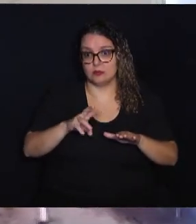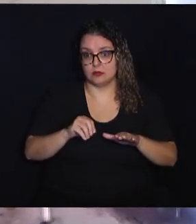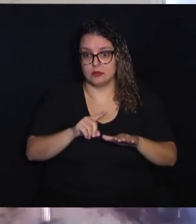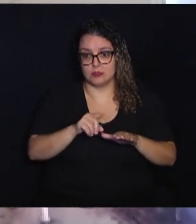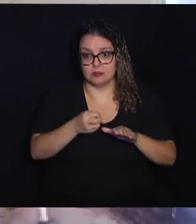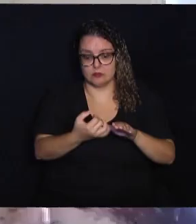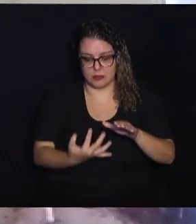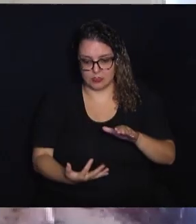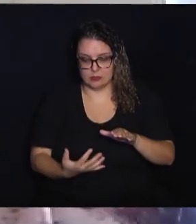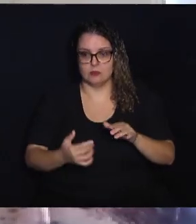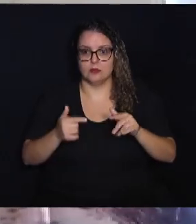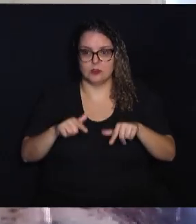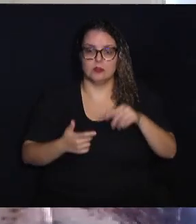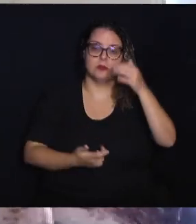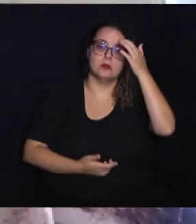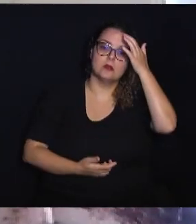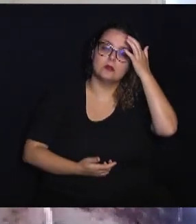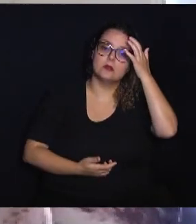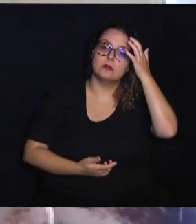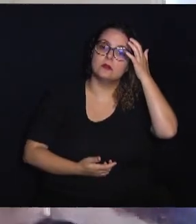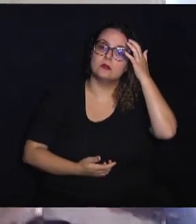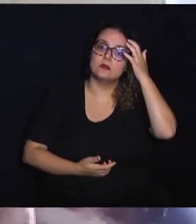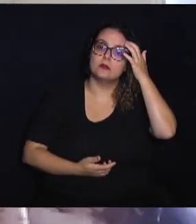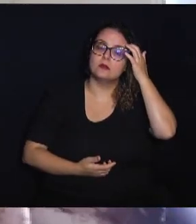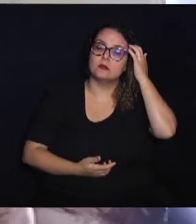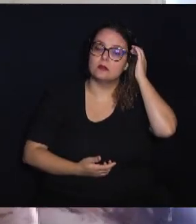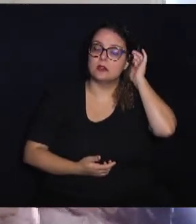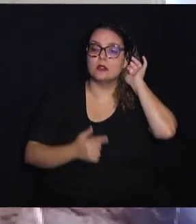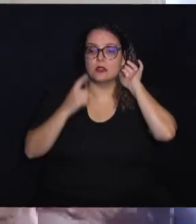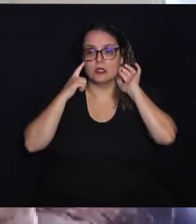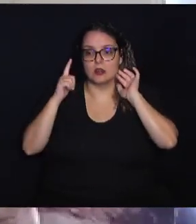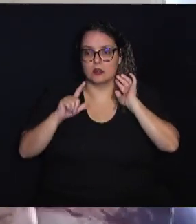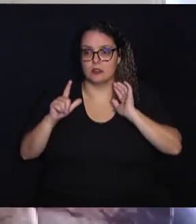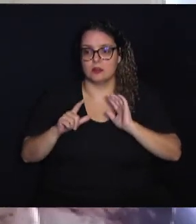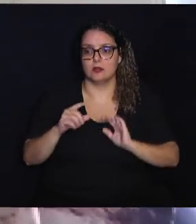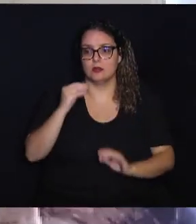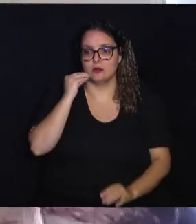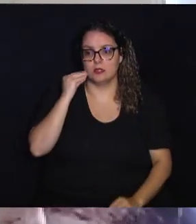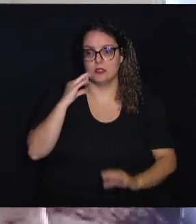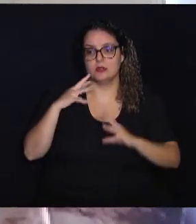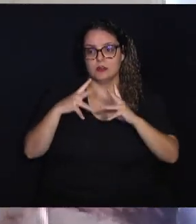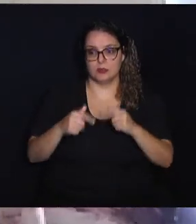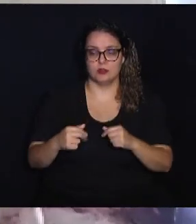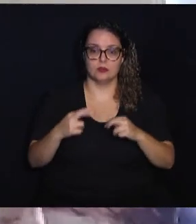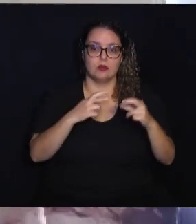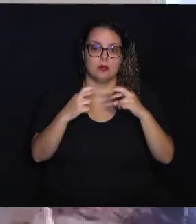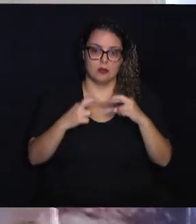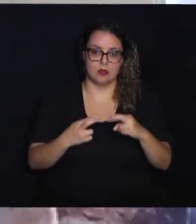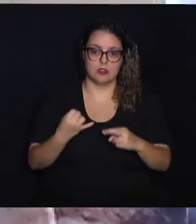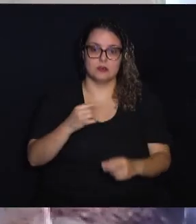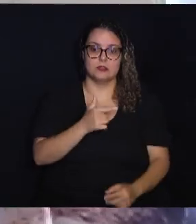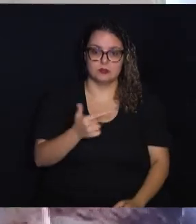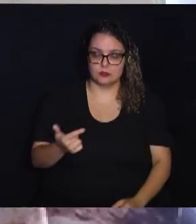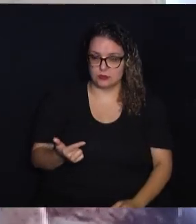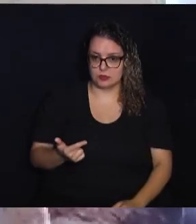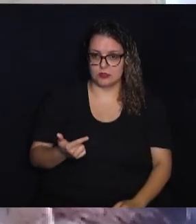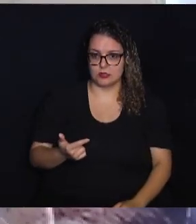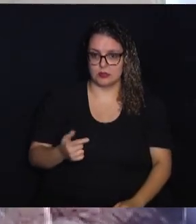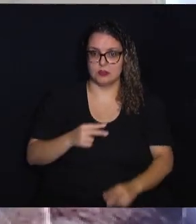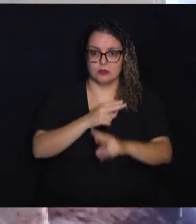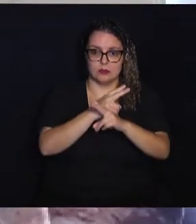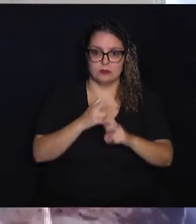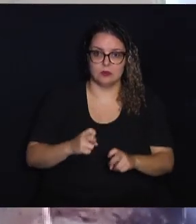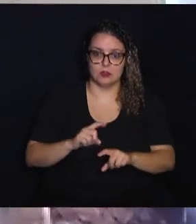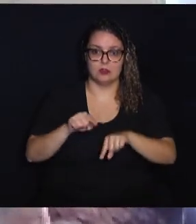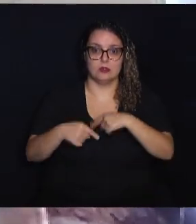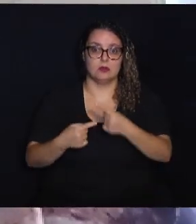filtro, que ela não vaze realmente para o ambiente, né? Mas é claro que é importante a gente fazer todos os testes para verificar se não existiria